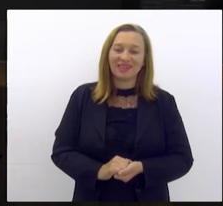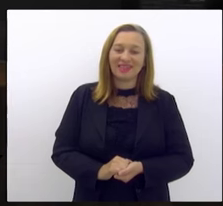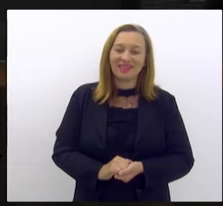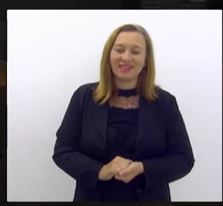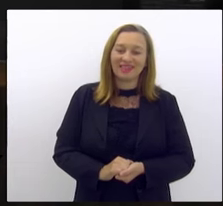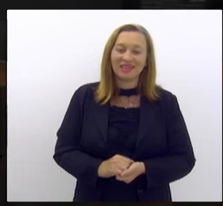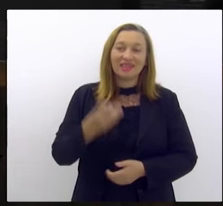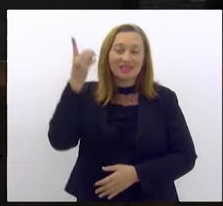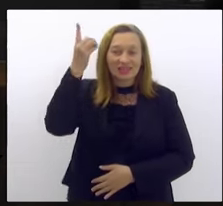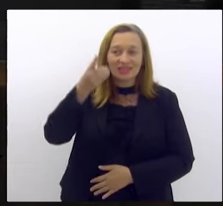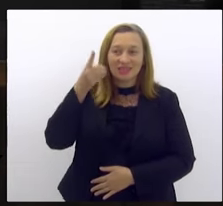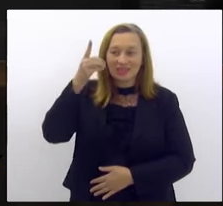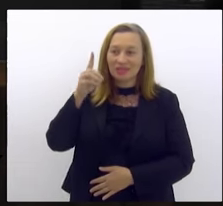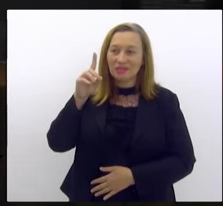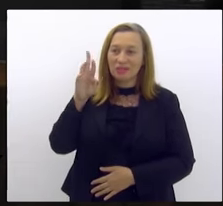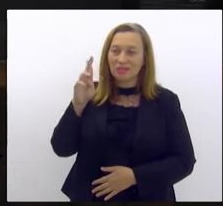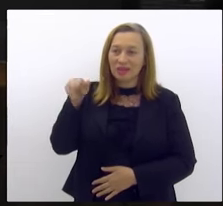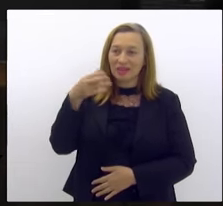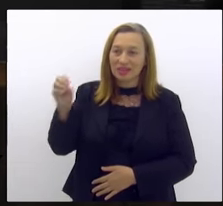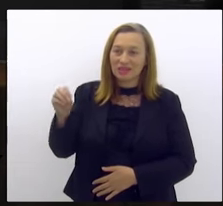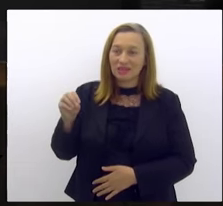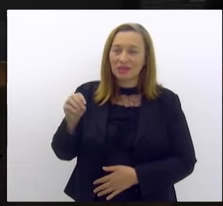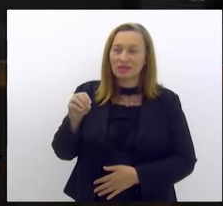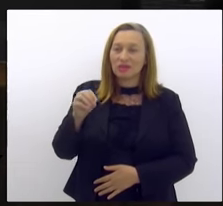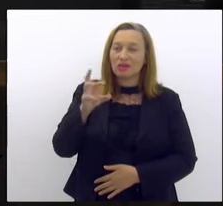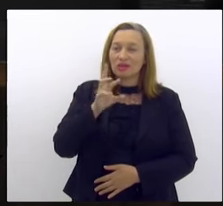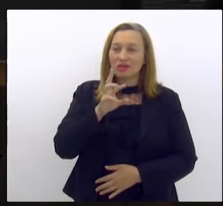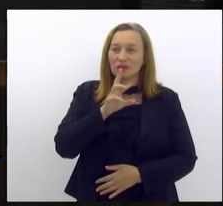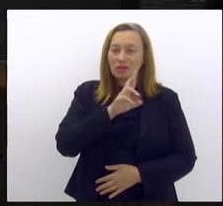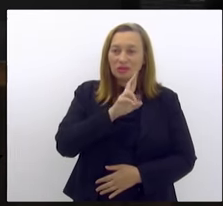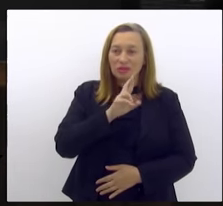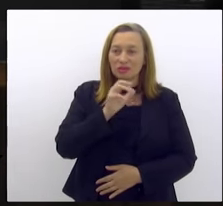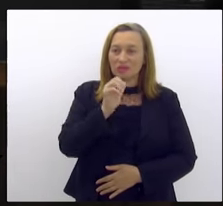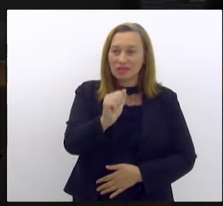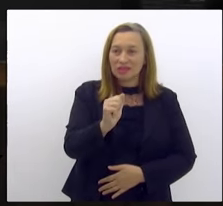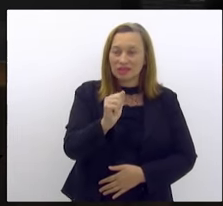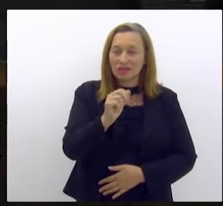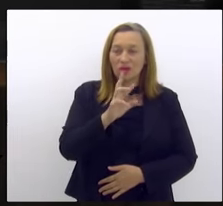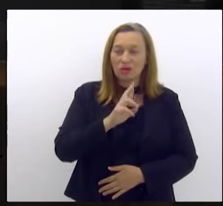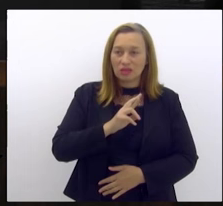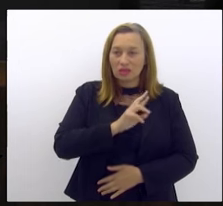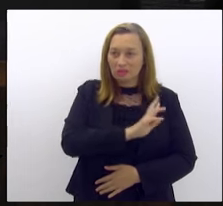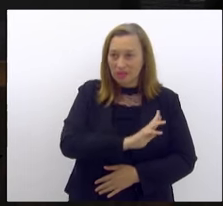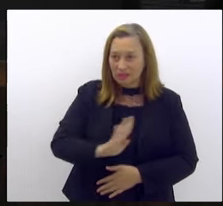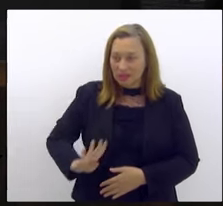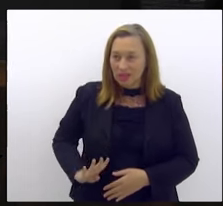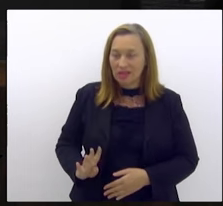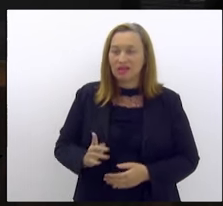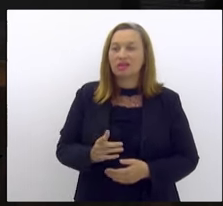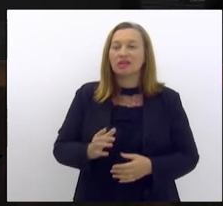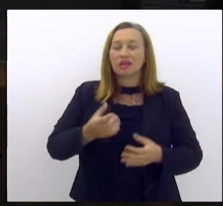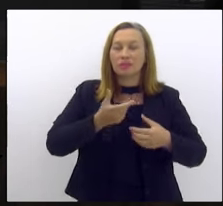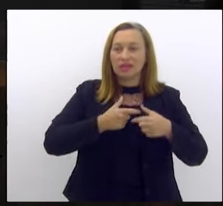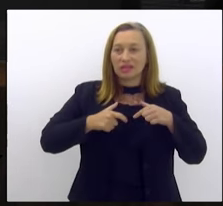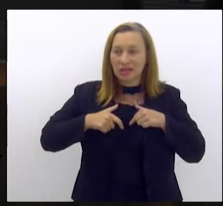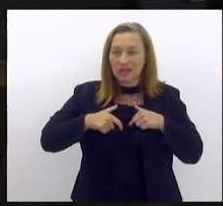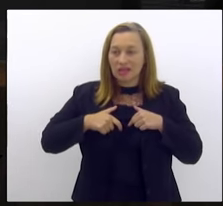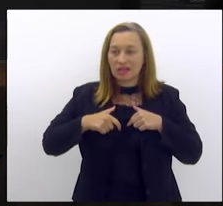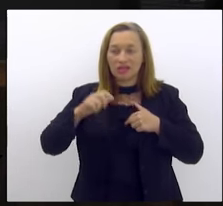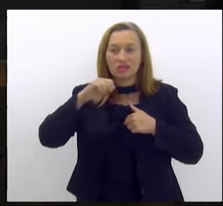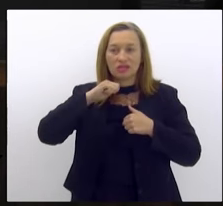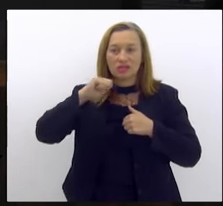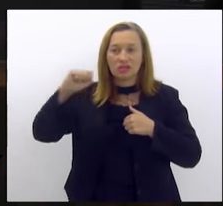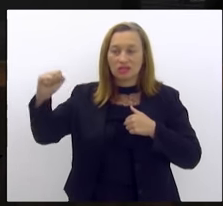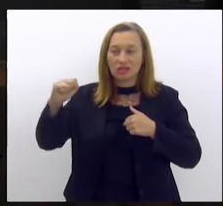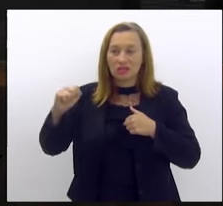autoria dos deputados Brazão, Rodrigo Bacelar e Samuel Malafaia, que concede a medalha Tiradentes e o seu respectivo diploma ao